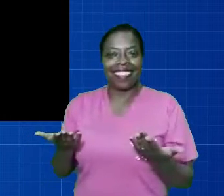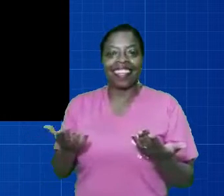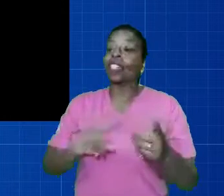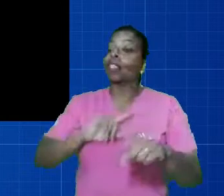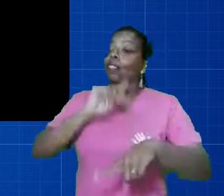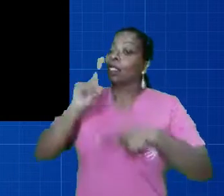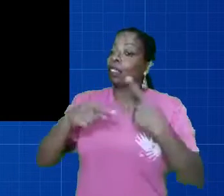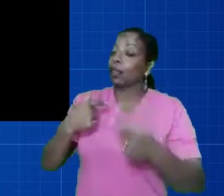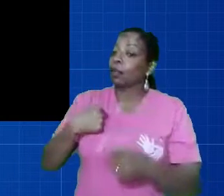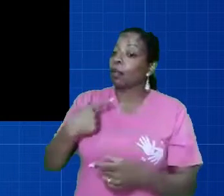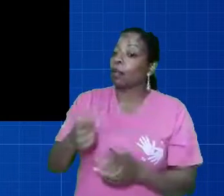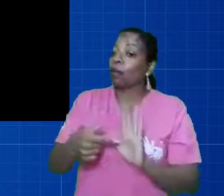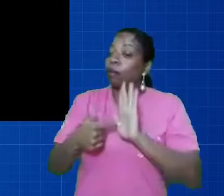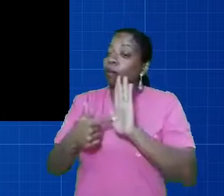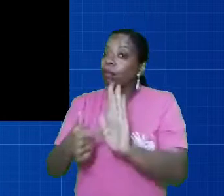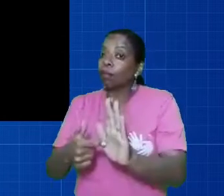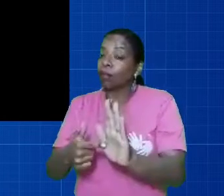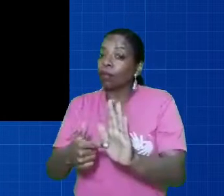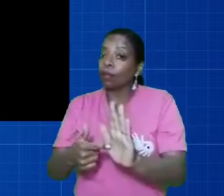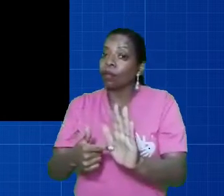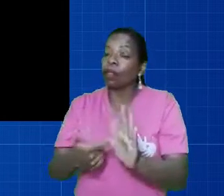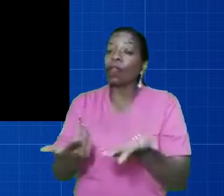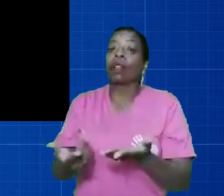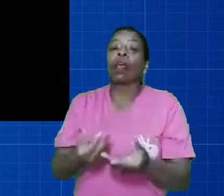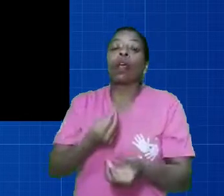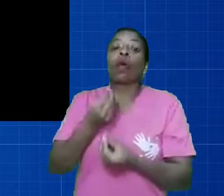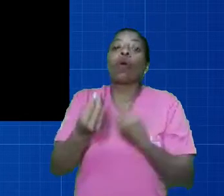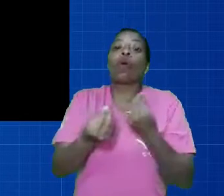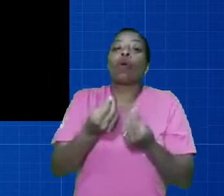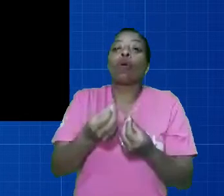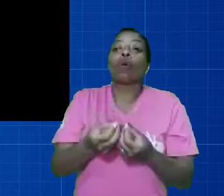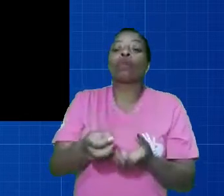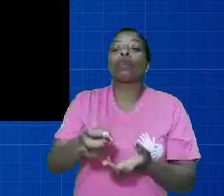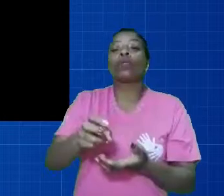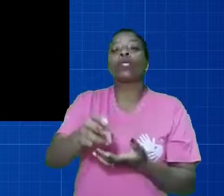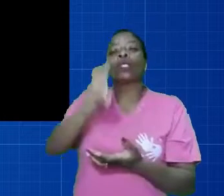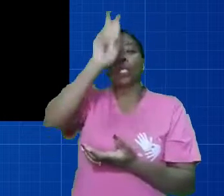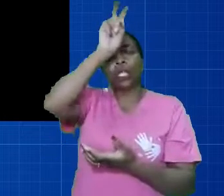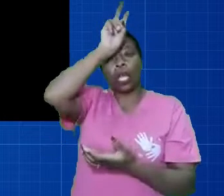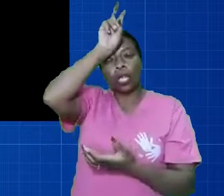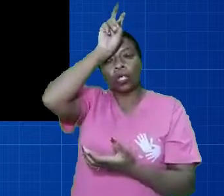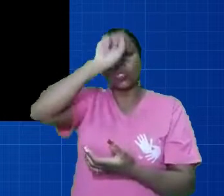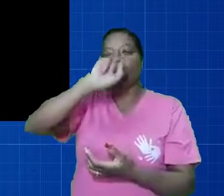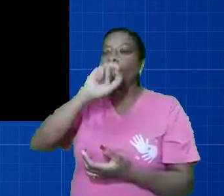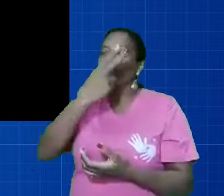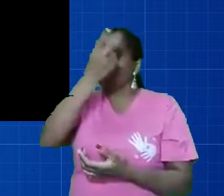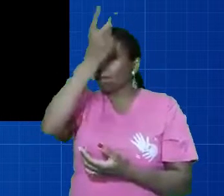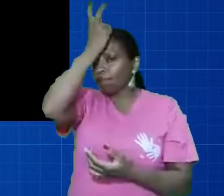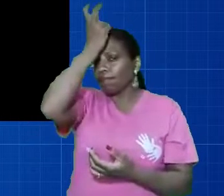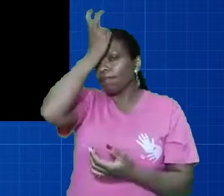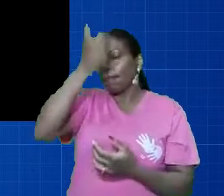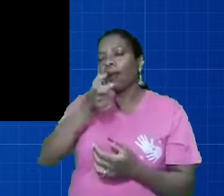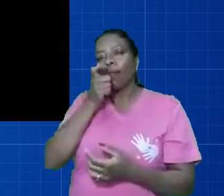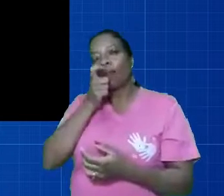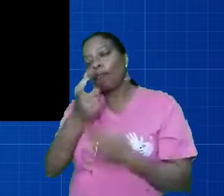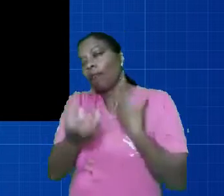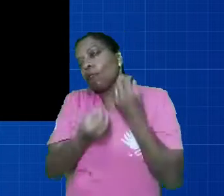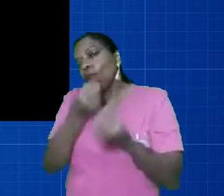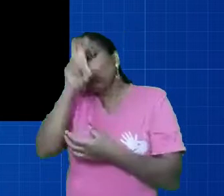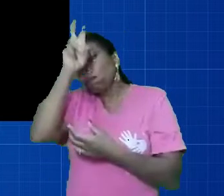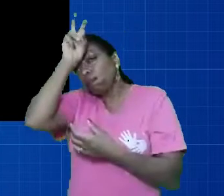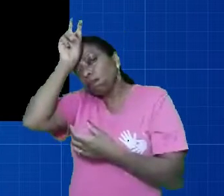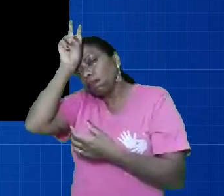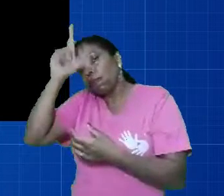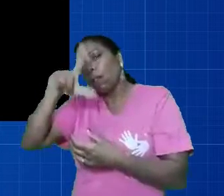Daí na arte grega, na arte egípcia, junta os dois, né? Então, havia um aprendizado técnico, né?